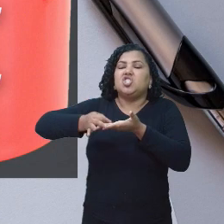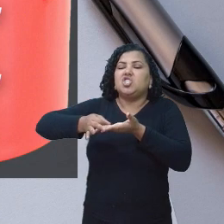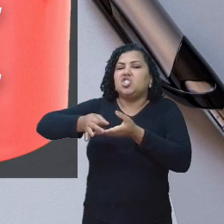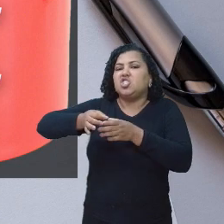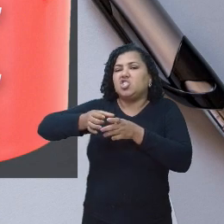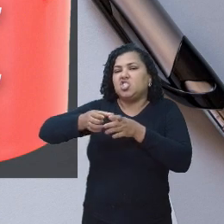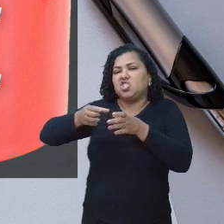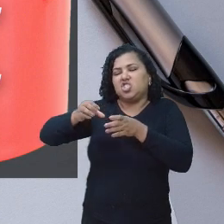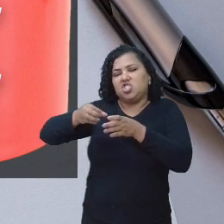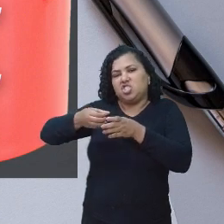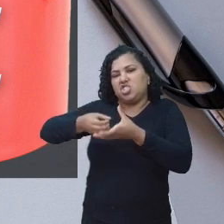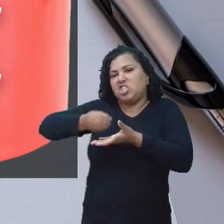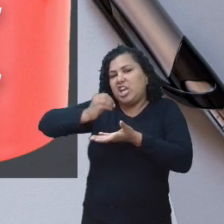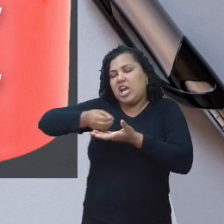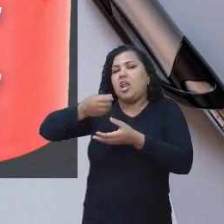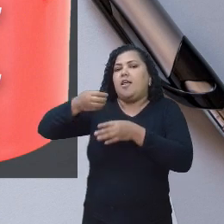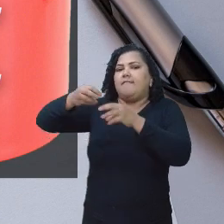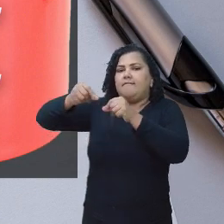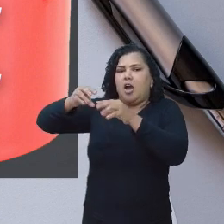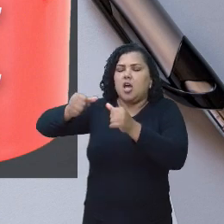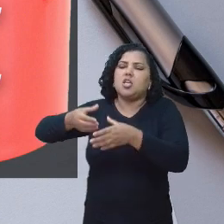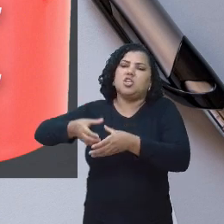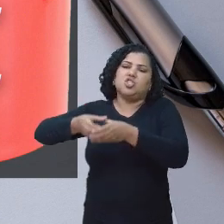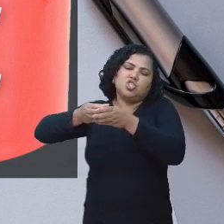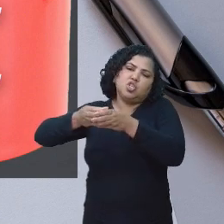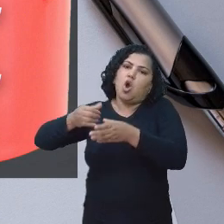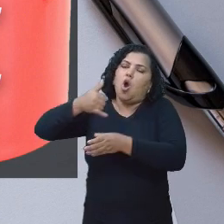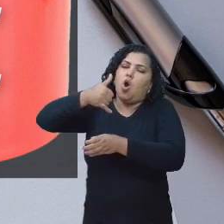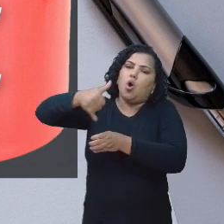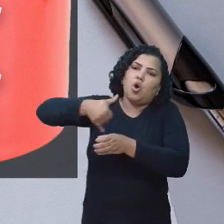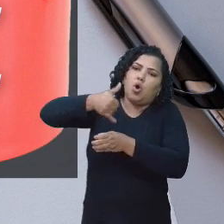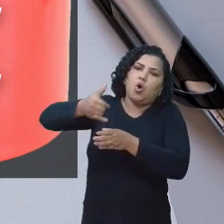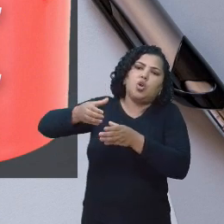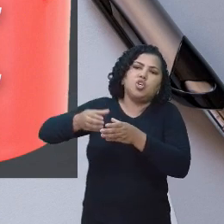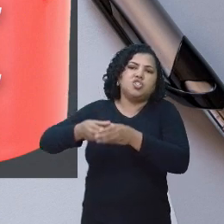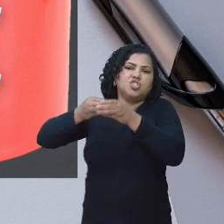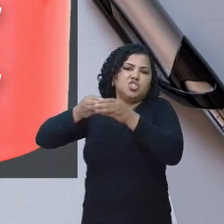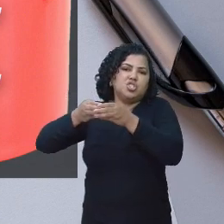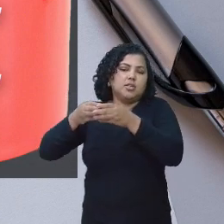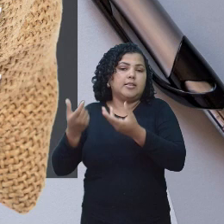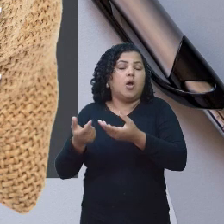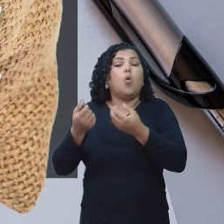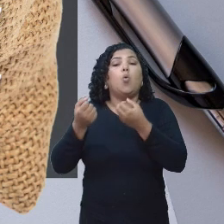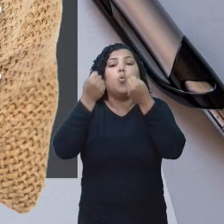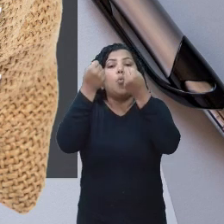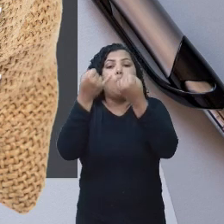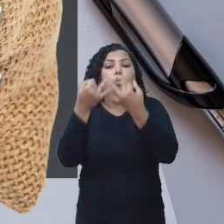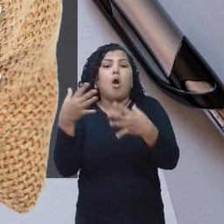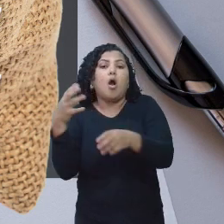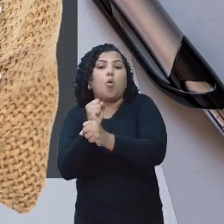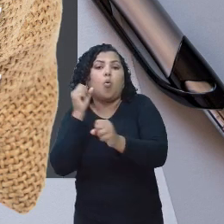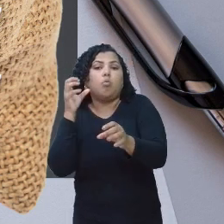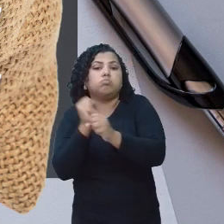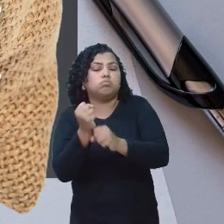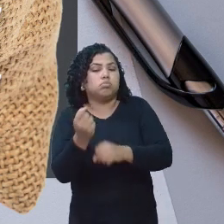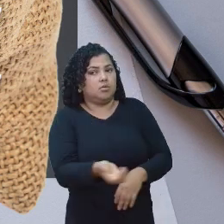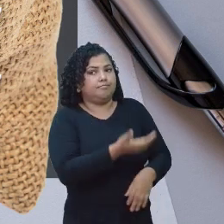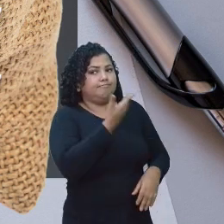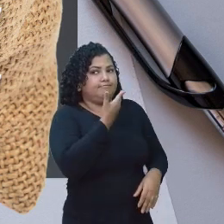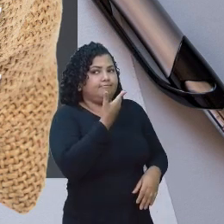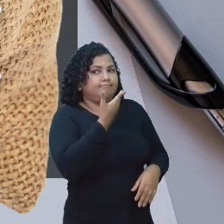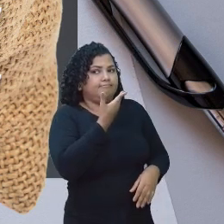Xícara, uma xícara de farinha, né? Uma xícara de óleo. Perceba que estamos quantificando de uma forma alternativa, sem